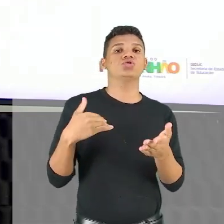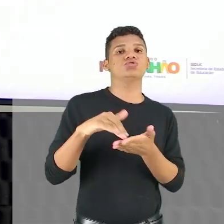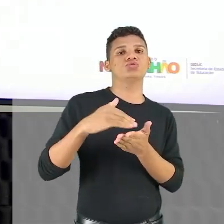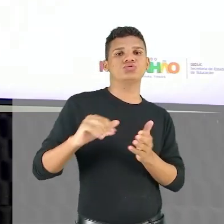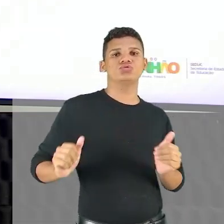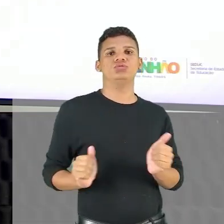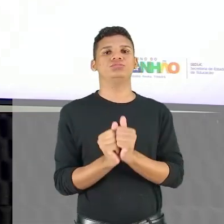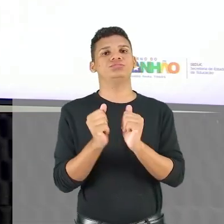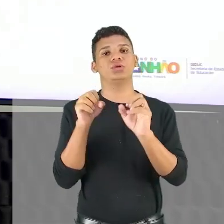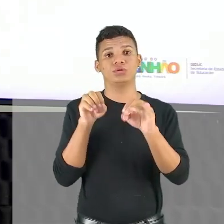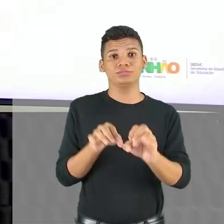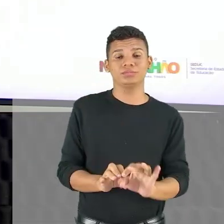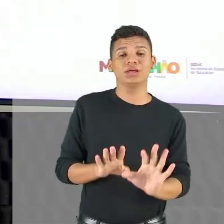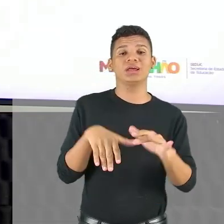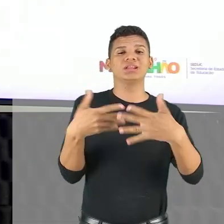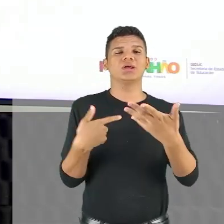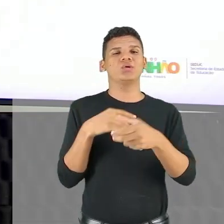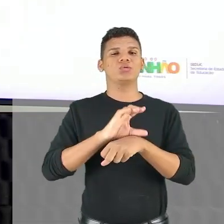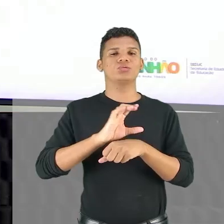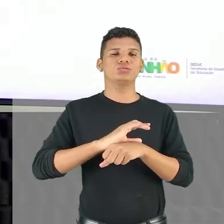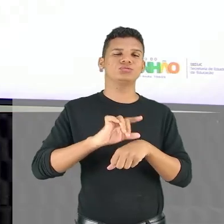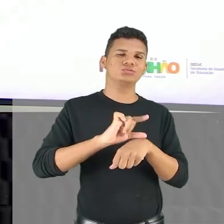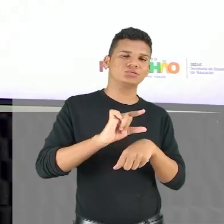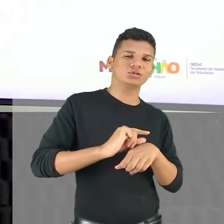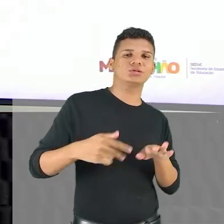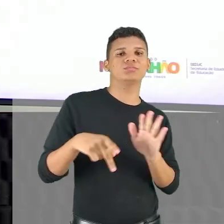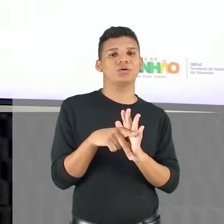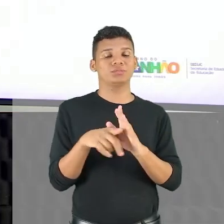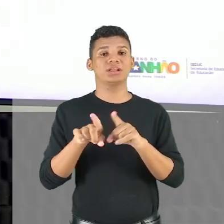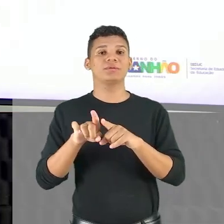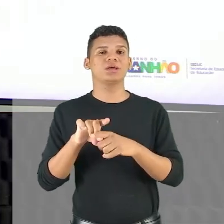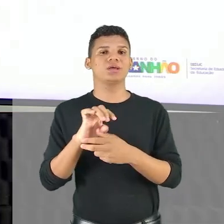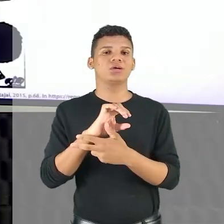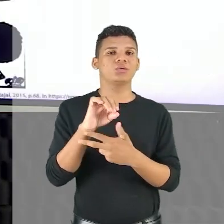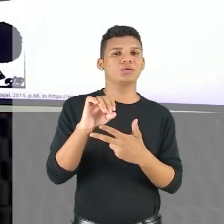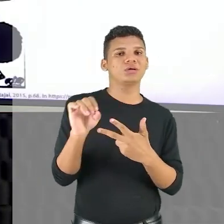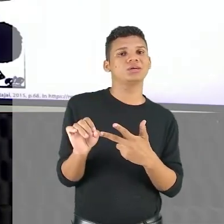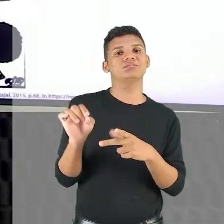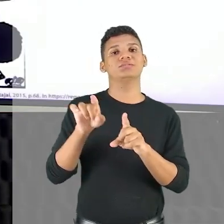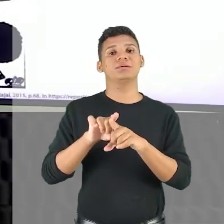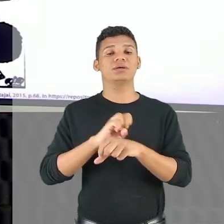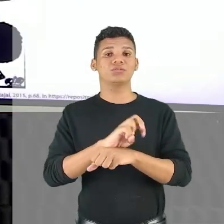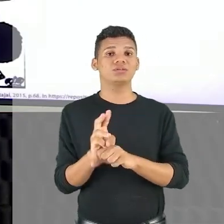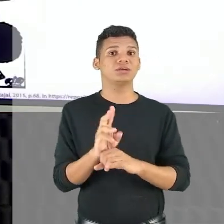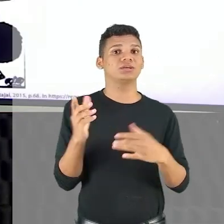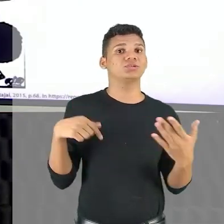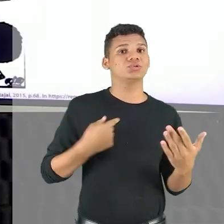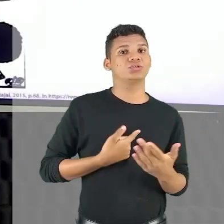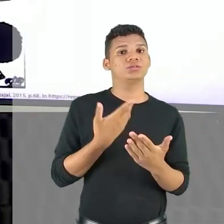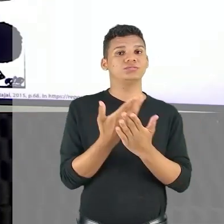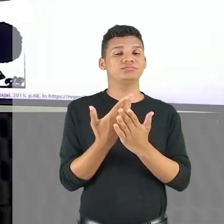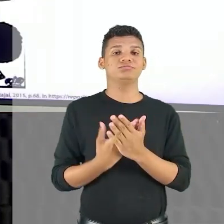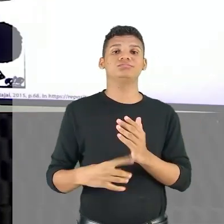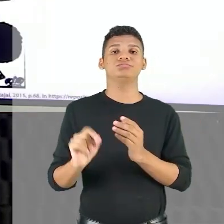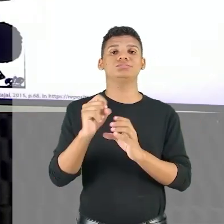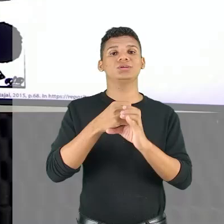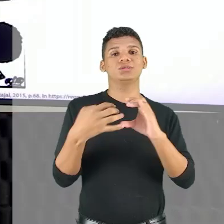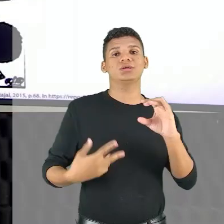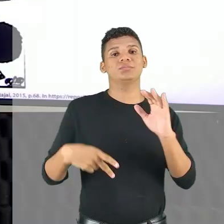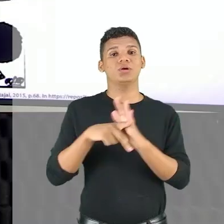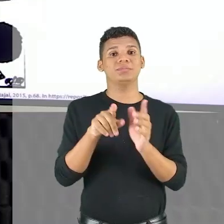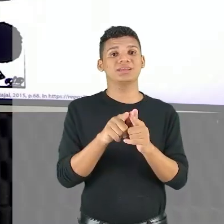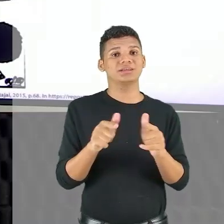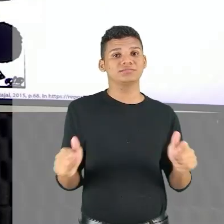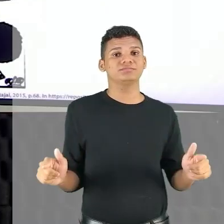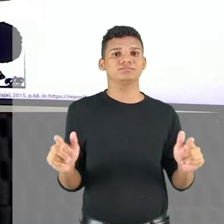tá? No nosso cursinho preparatório, o EMA Paz Enem. Bora lá, gente. Estamos estudando aqui alguns aspectos